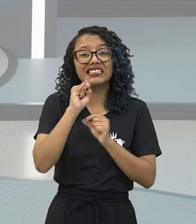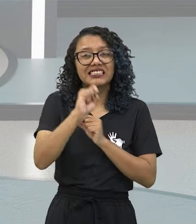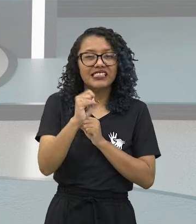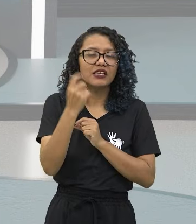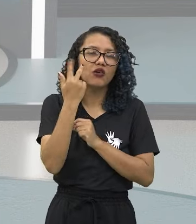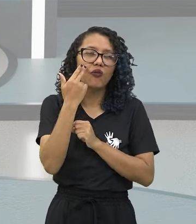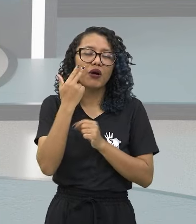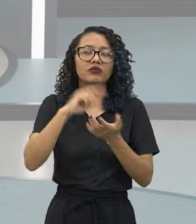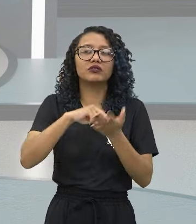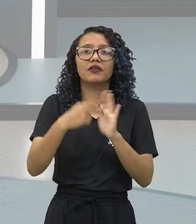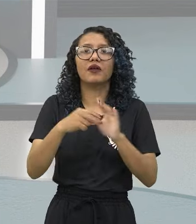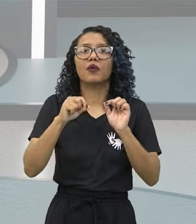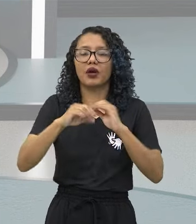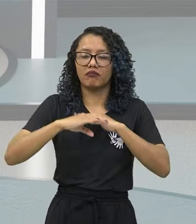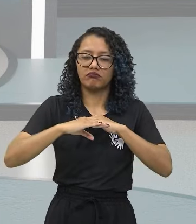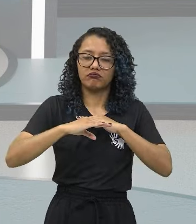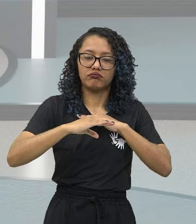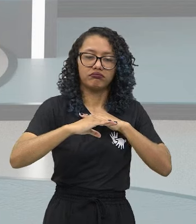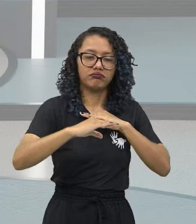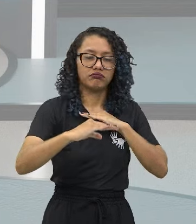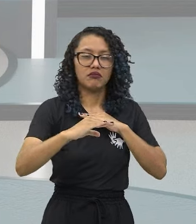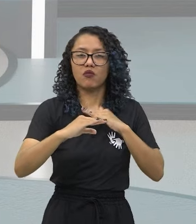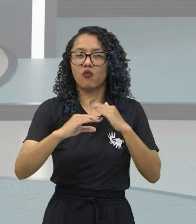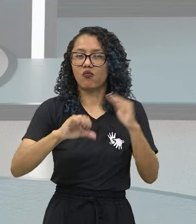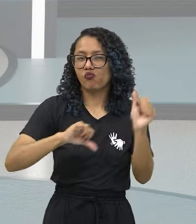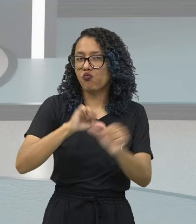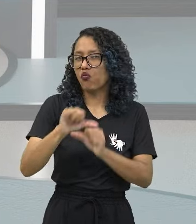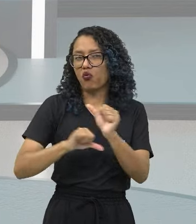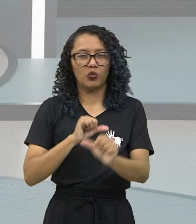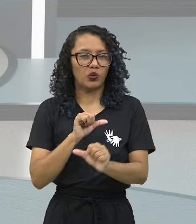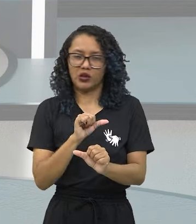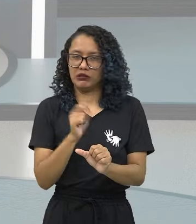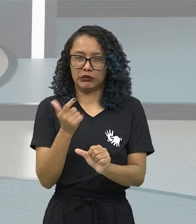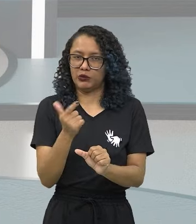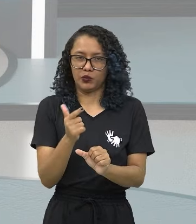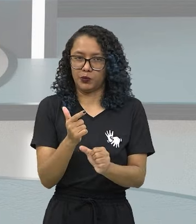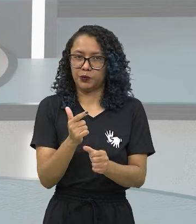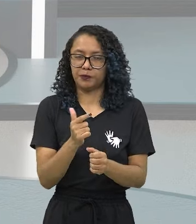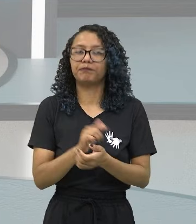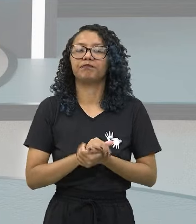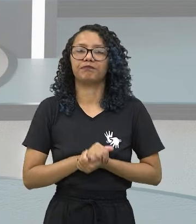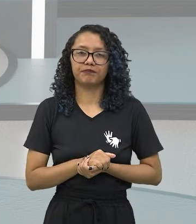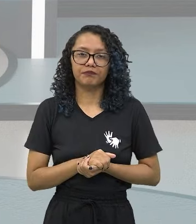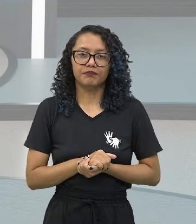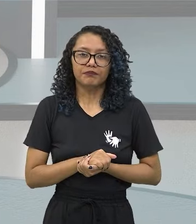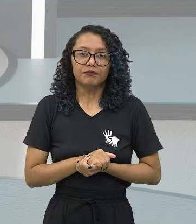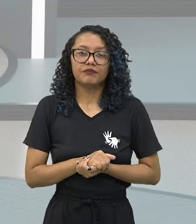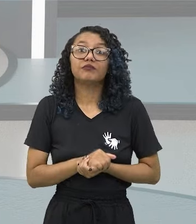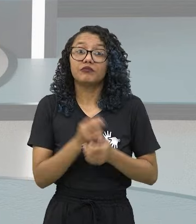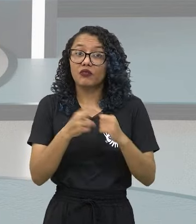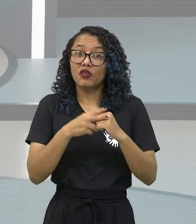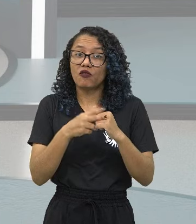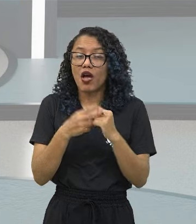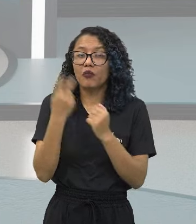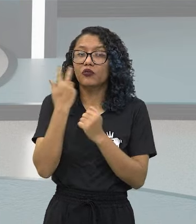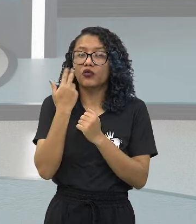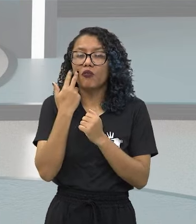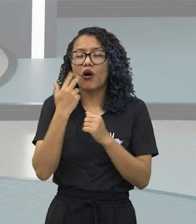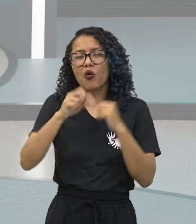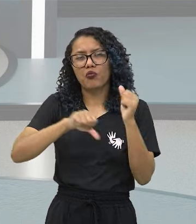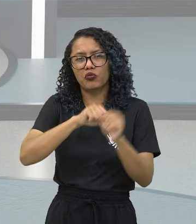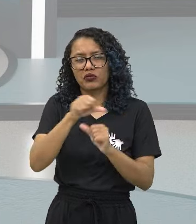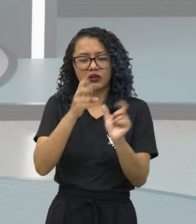né, não tem uma modificação. Então, esses verbos regulares, eles não sofrem modificação nem